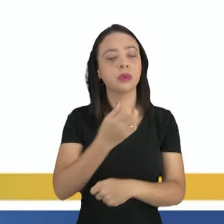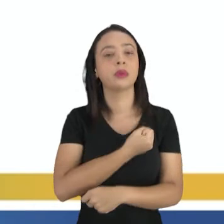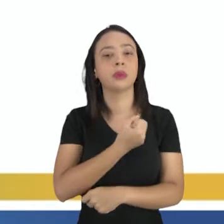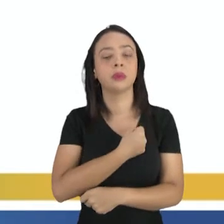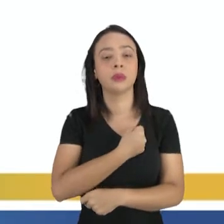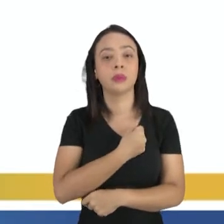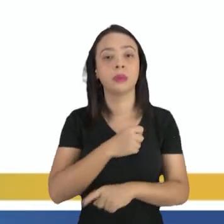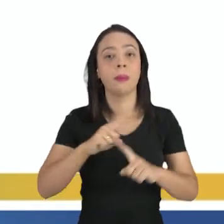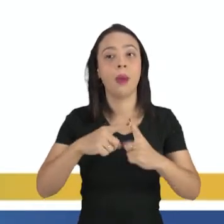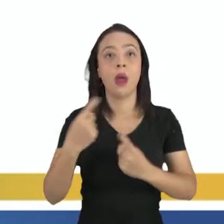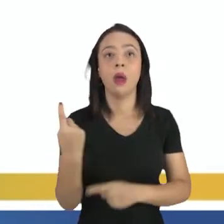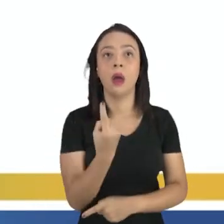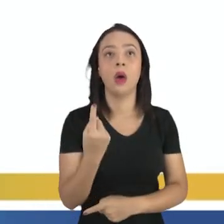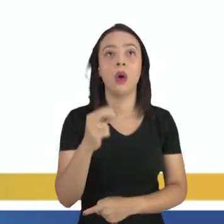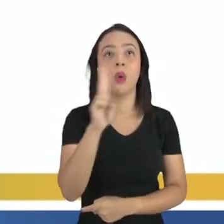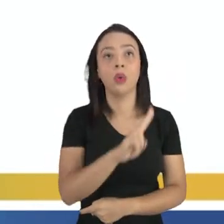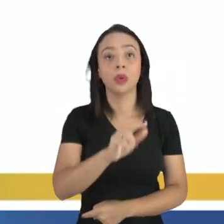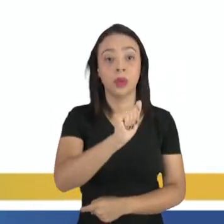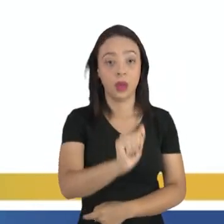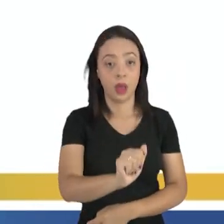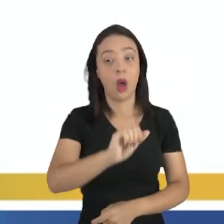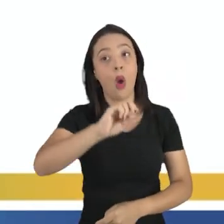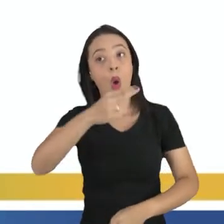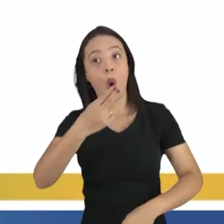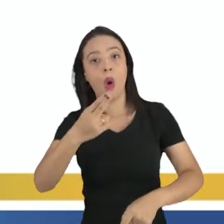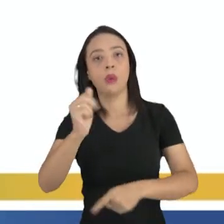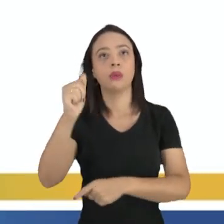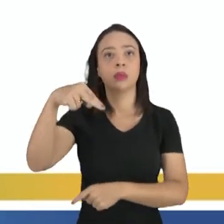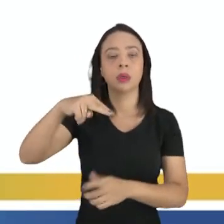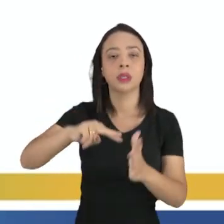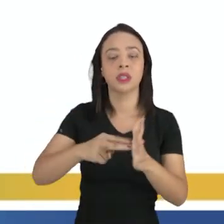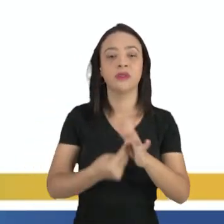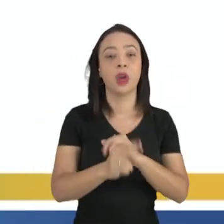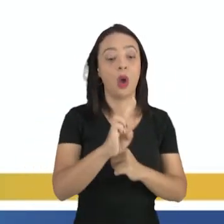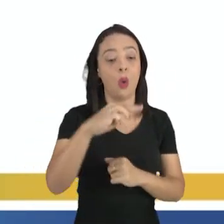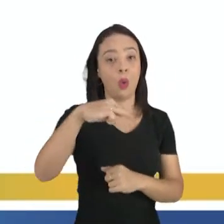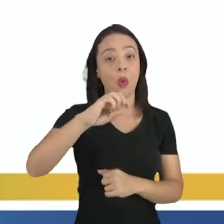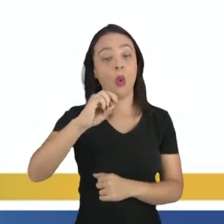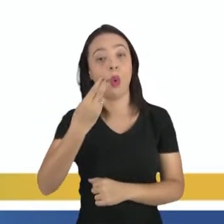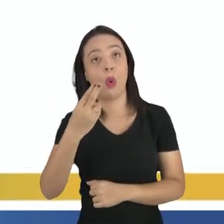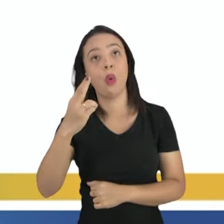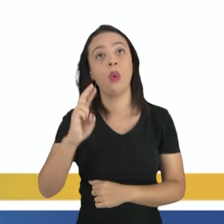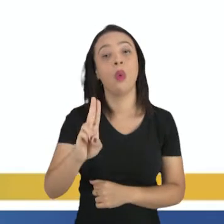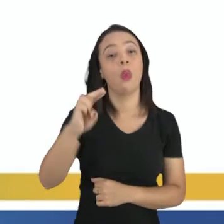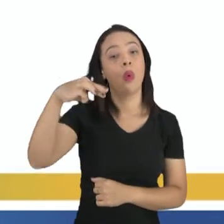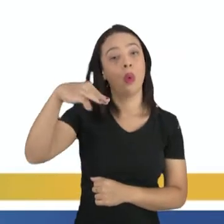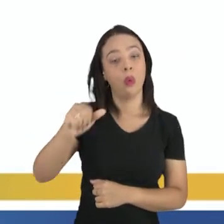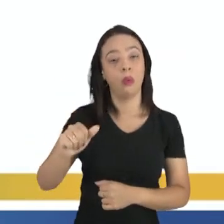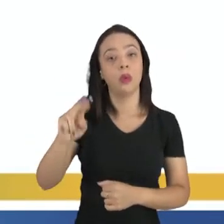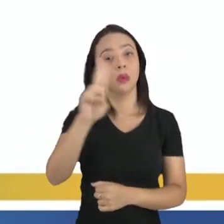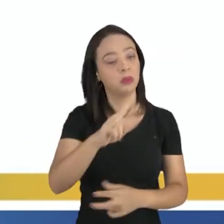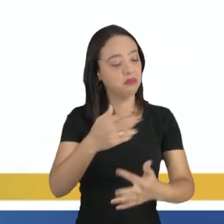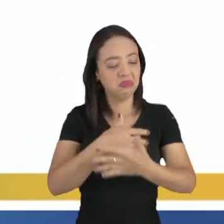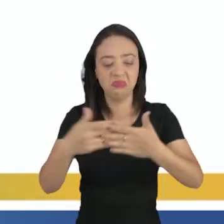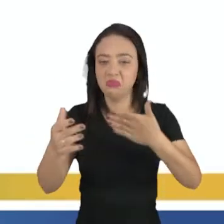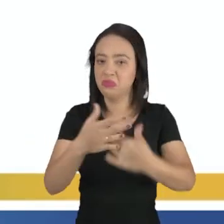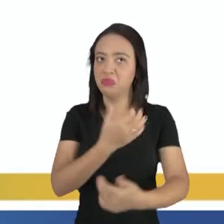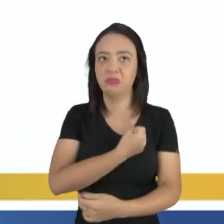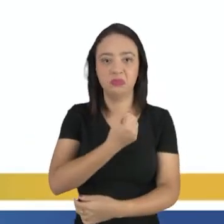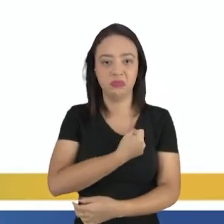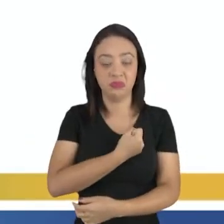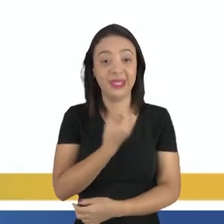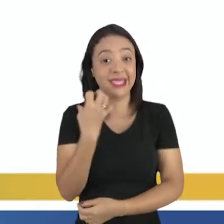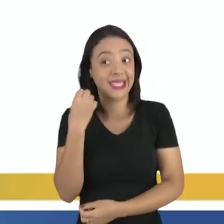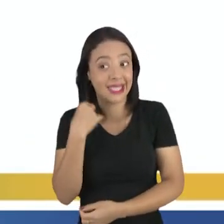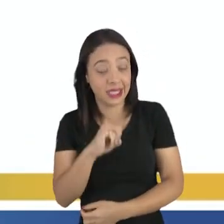gente vai usar o a ou o n, que significa um ou uma. Então, você pode usar qualquer número com substantivo